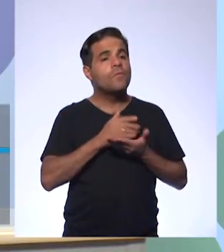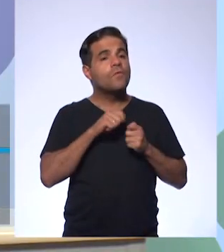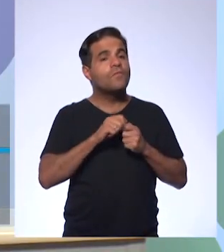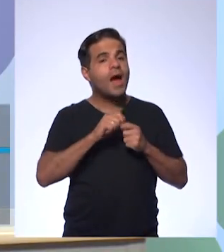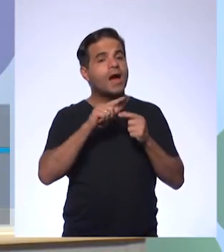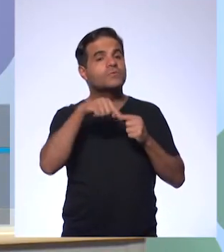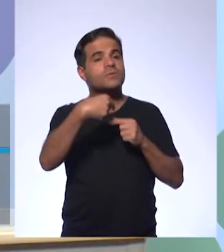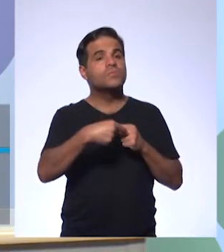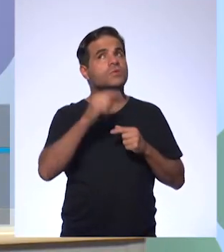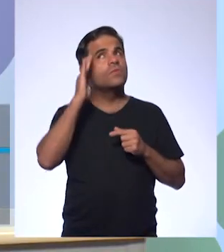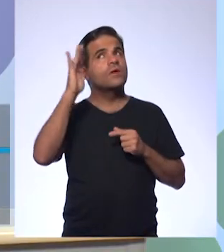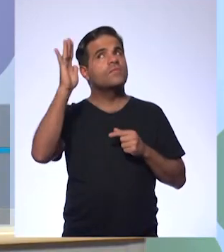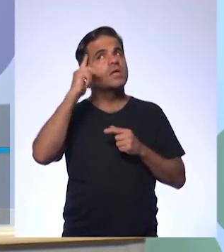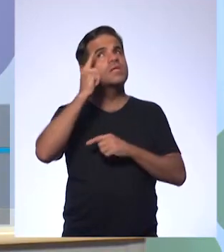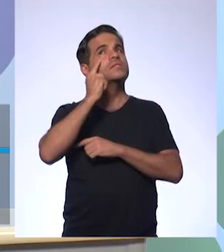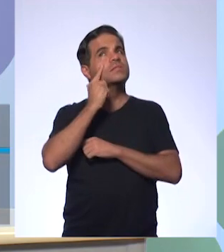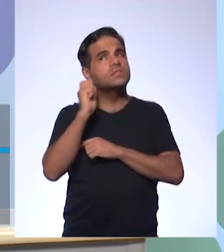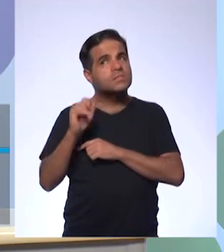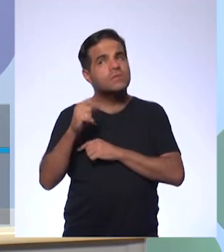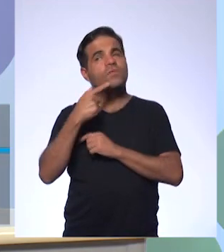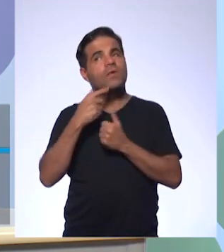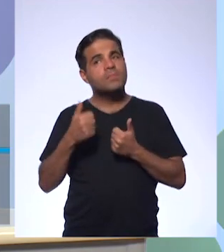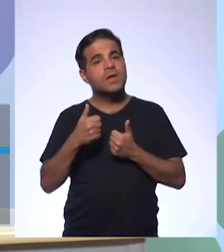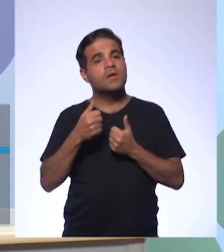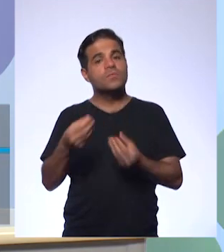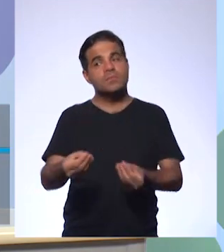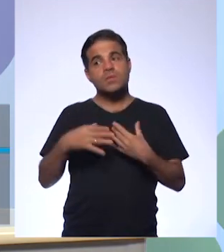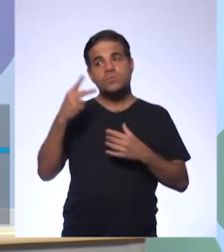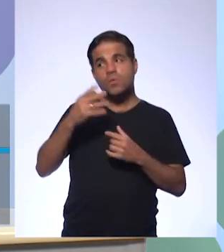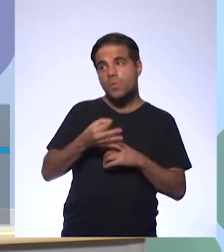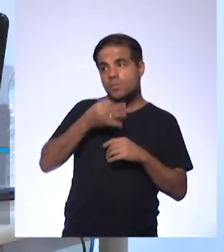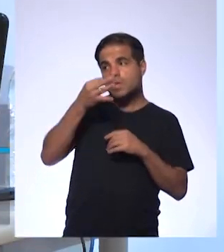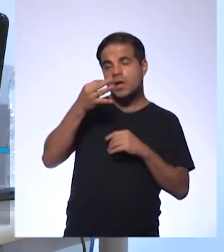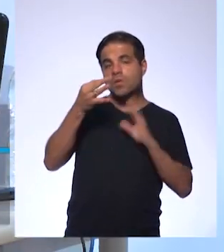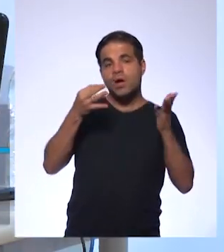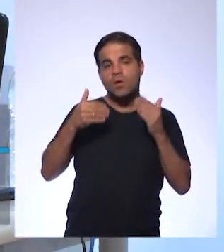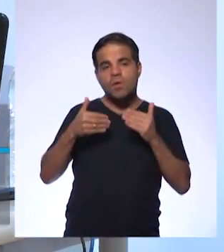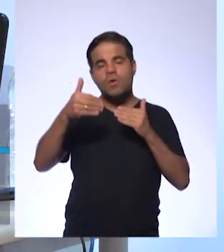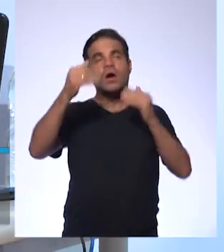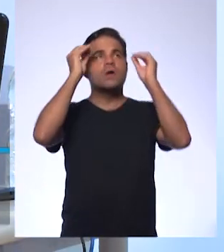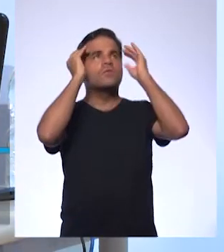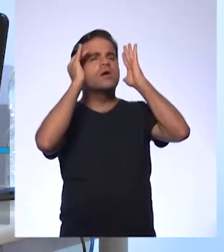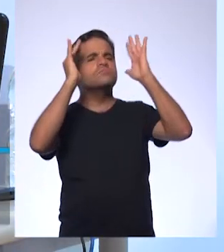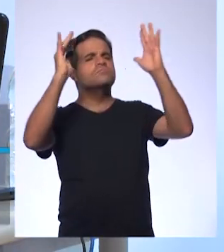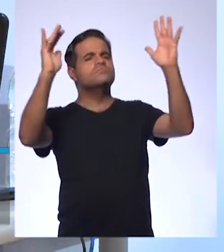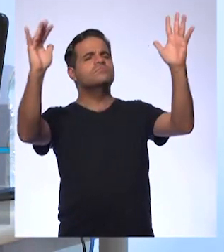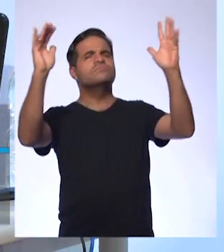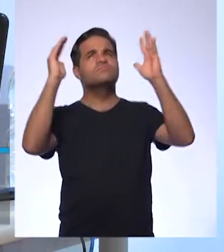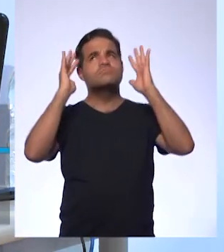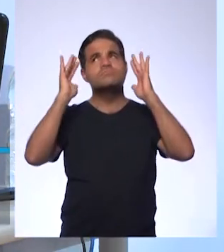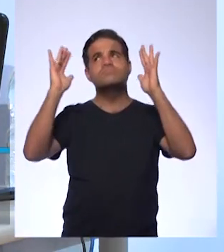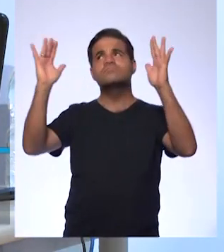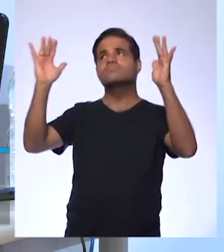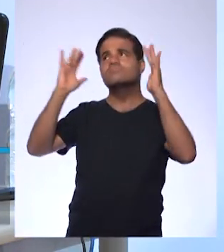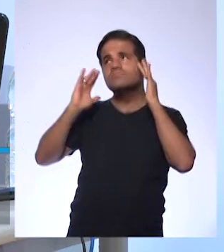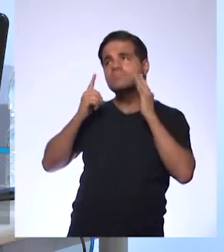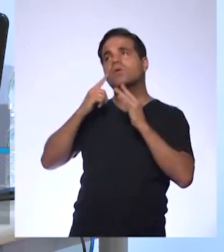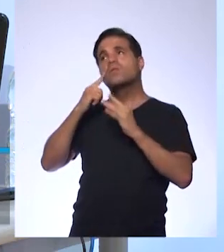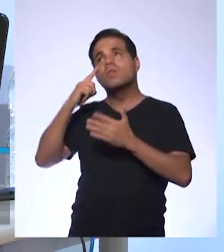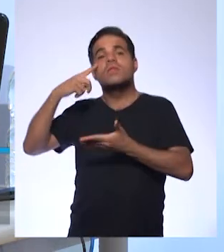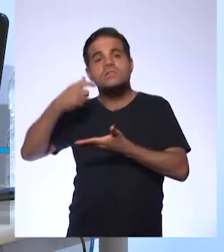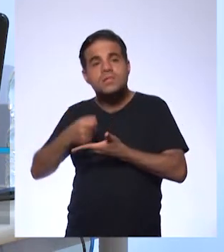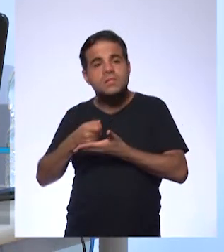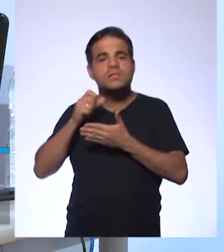vou refletir se eu vou ficar bem com esse tipo de cabelo. Aí você vai ficar pensando Eu vou ficar sobre pensando isso, sobre isso e tirar uma criando- conclusão.